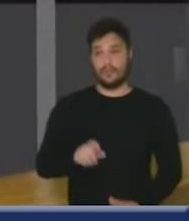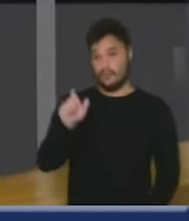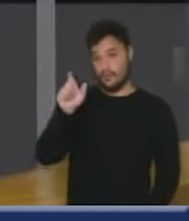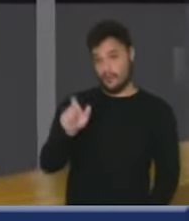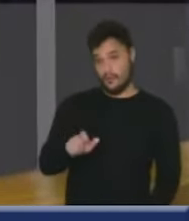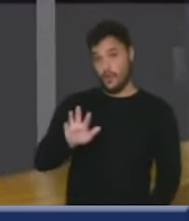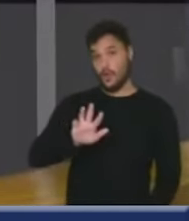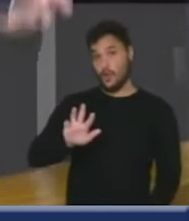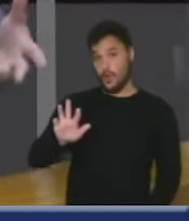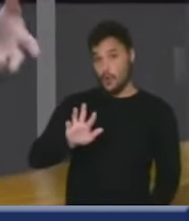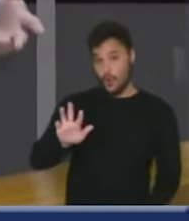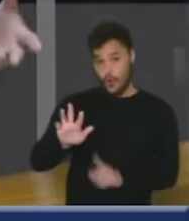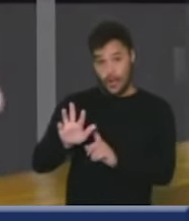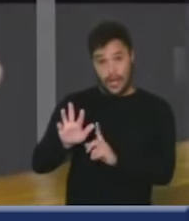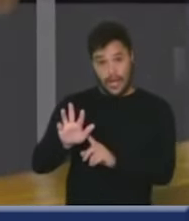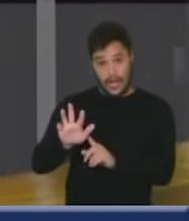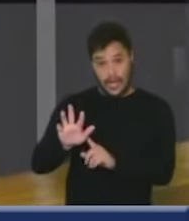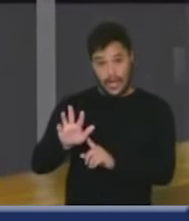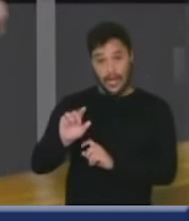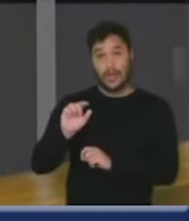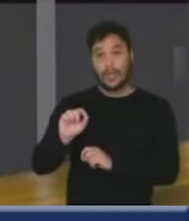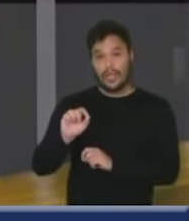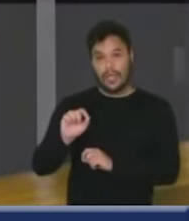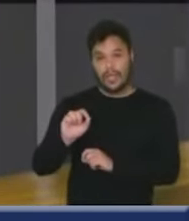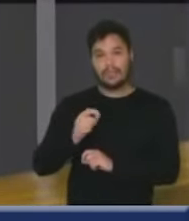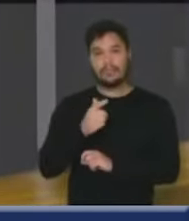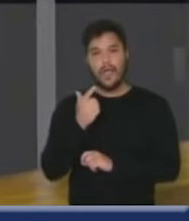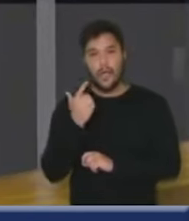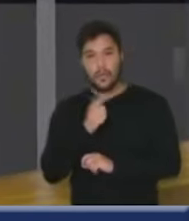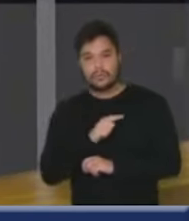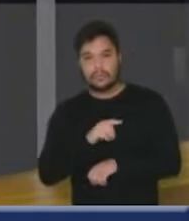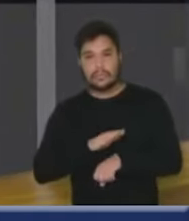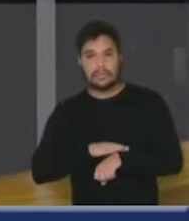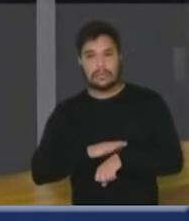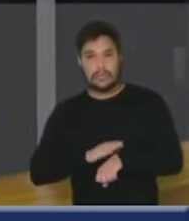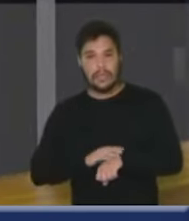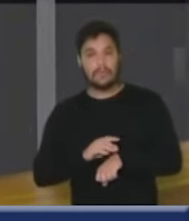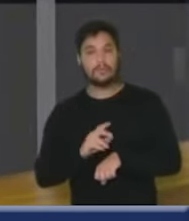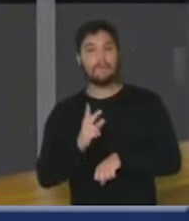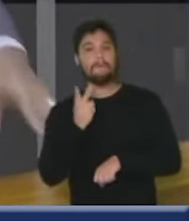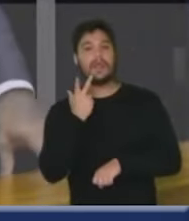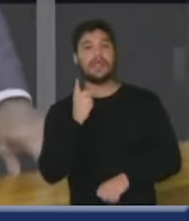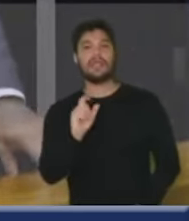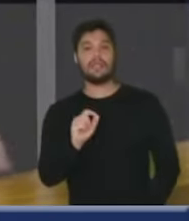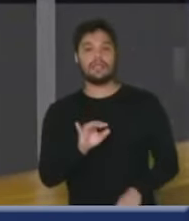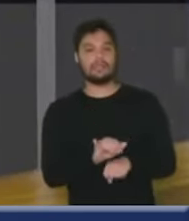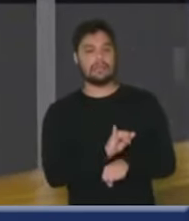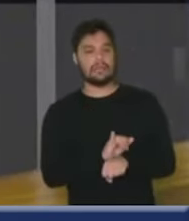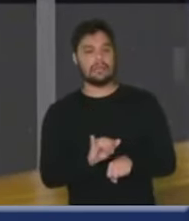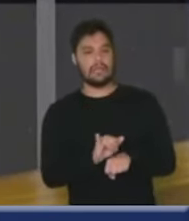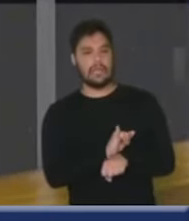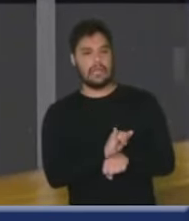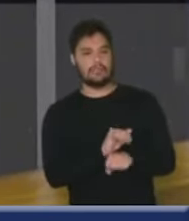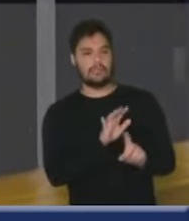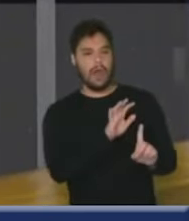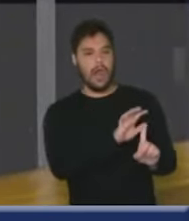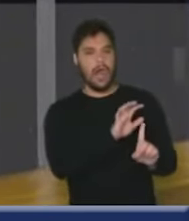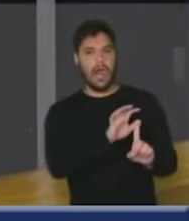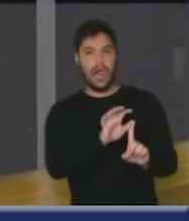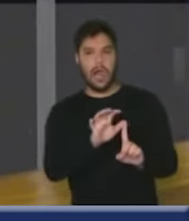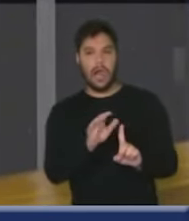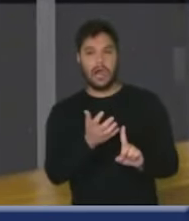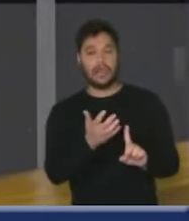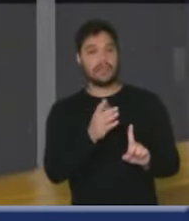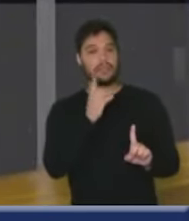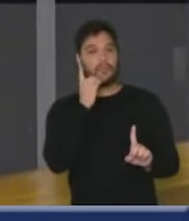desgoverno está ganhando tempo para subornar deputados para retirarem as assinaturas nós temos até